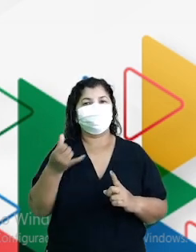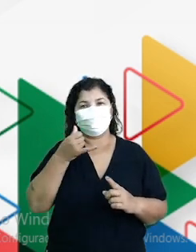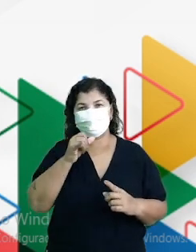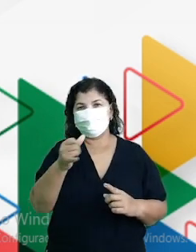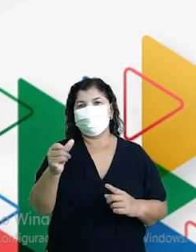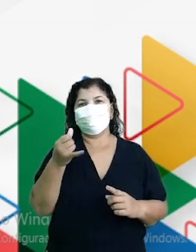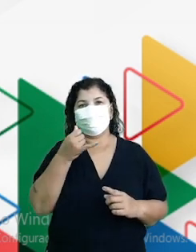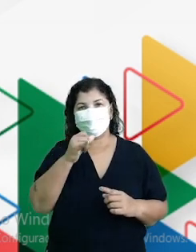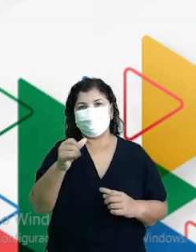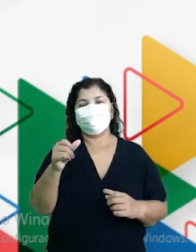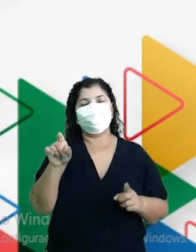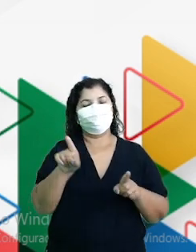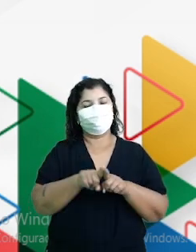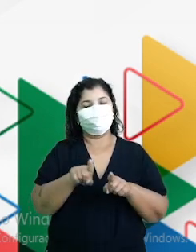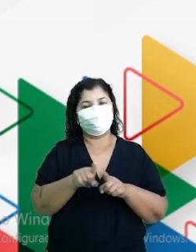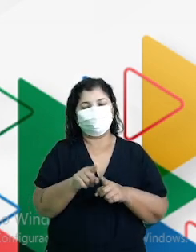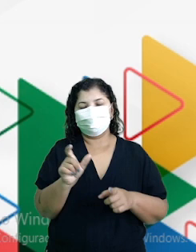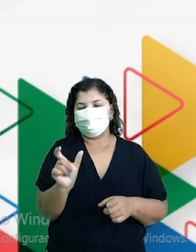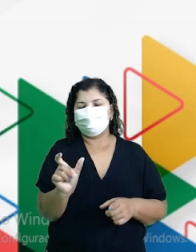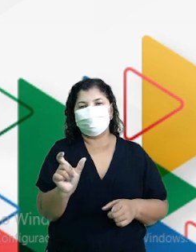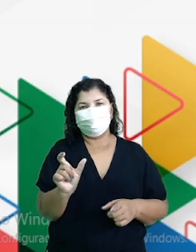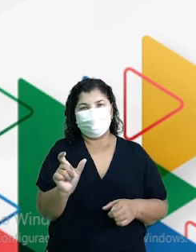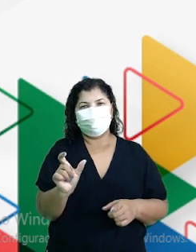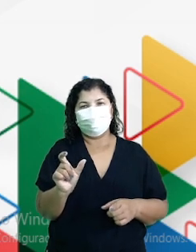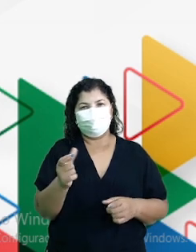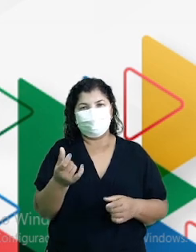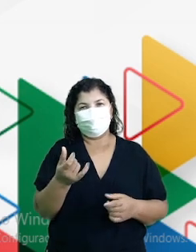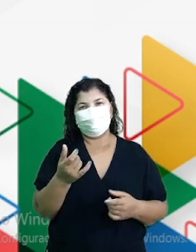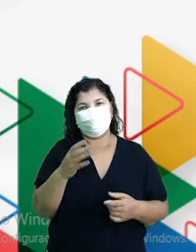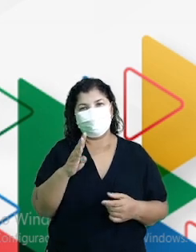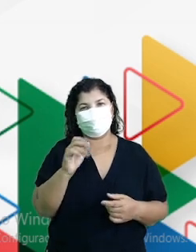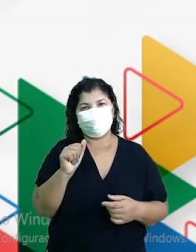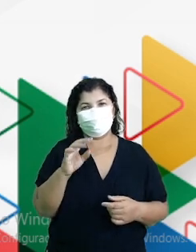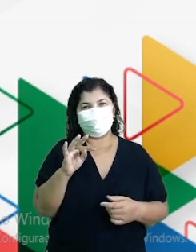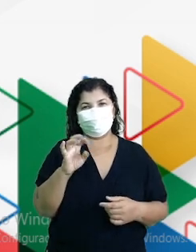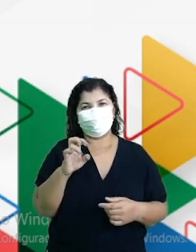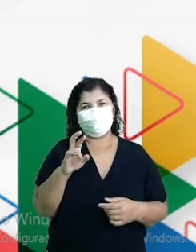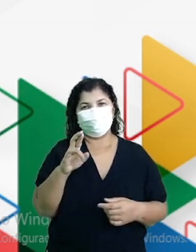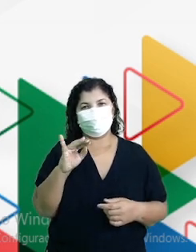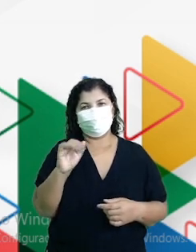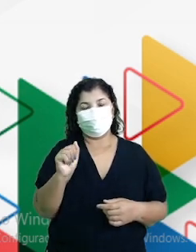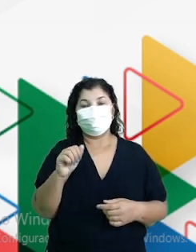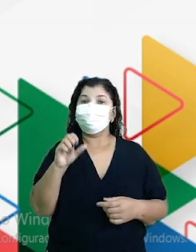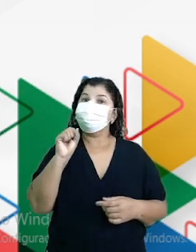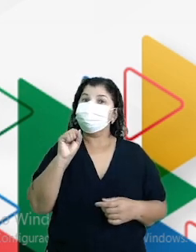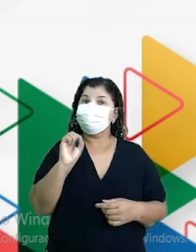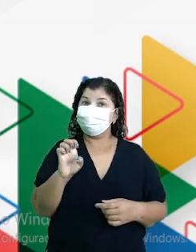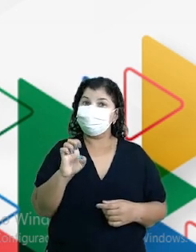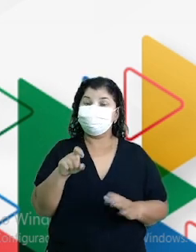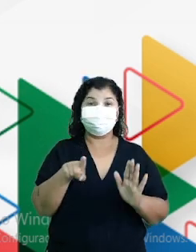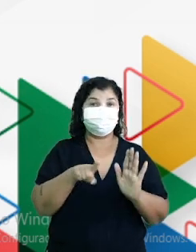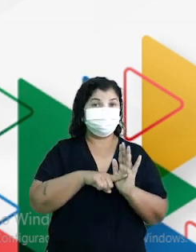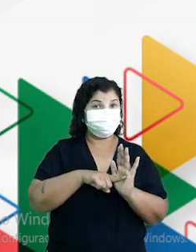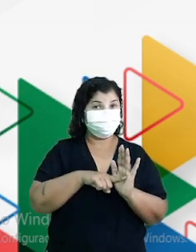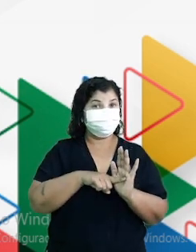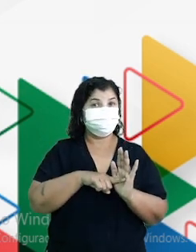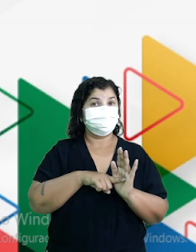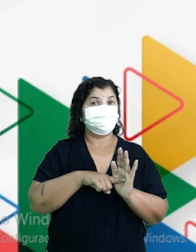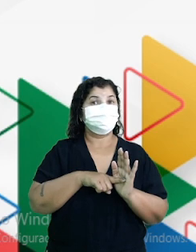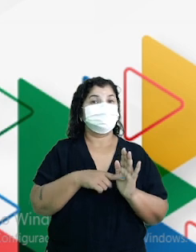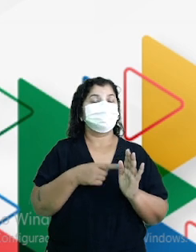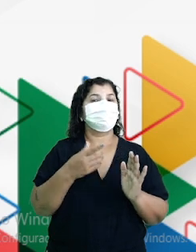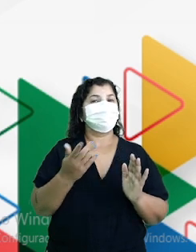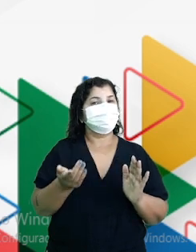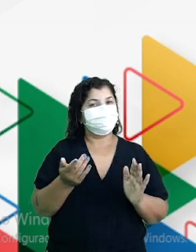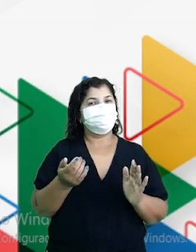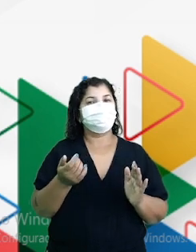fazem as pilhas, o que fazem as baterias. Se a DDP, se o ΔE der negativo, aí é o contrário. A reação química